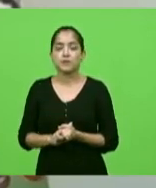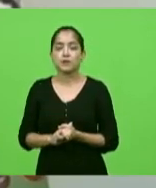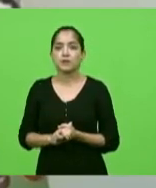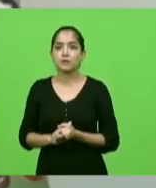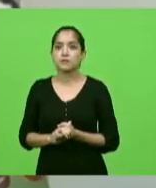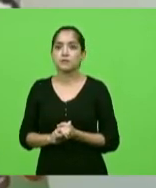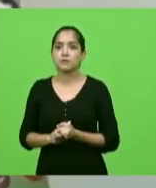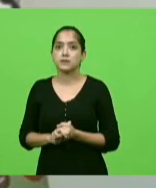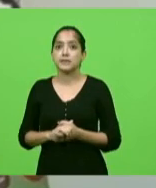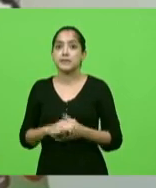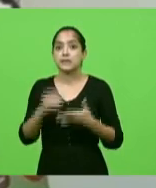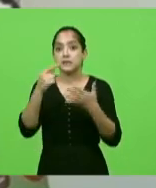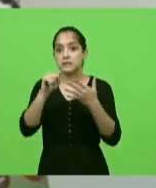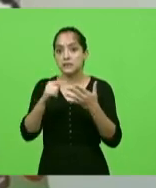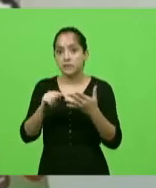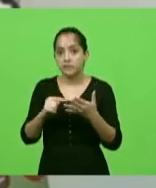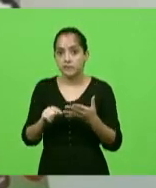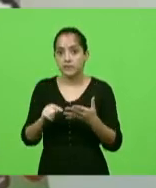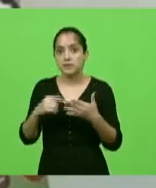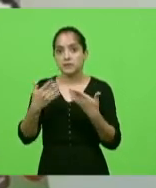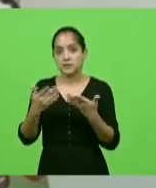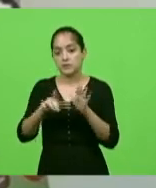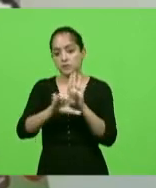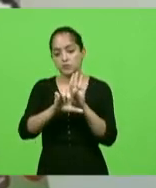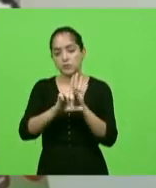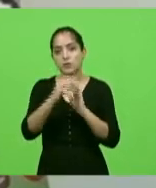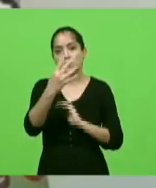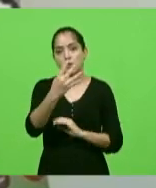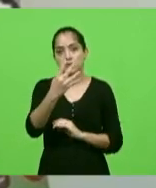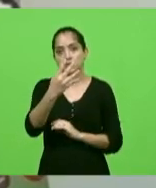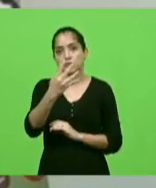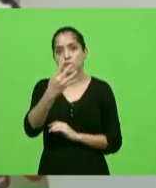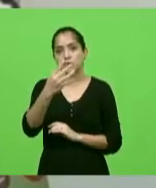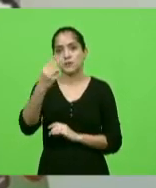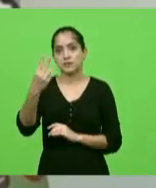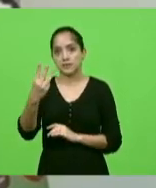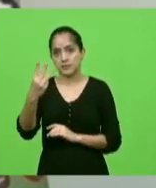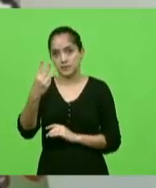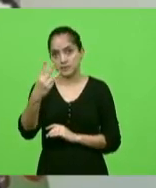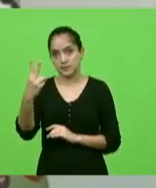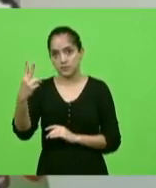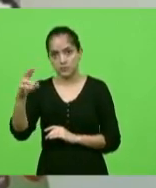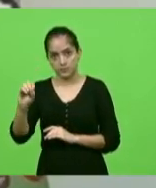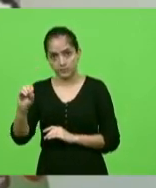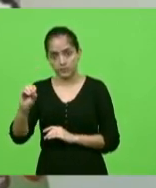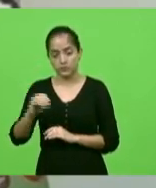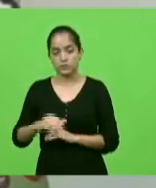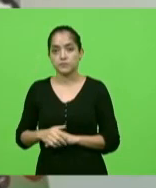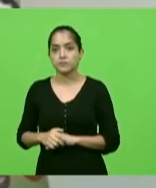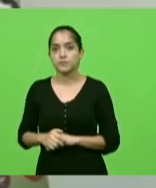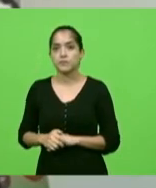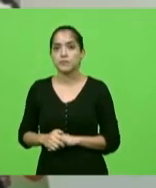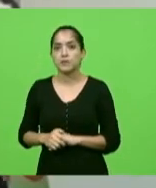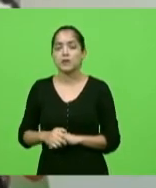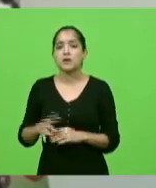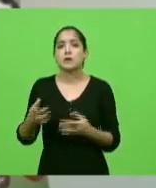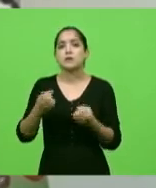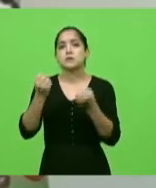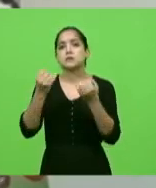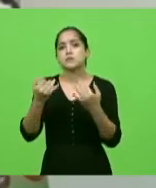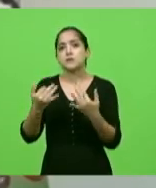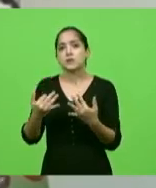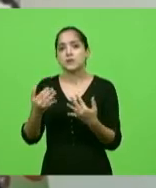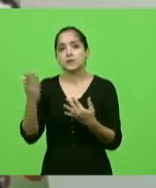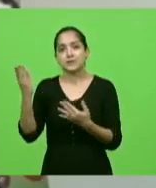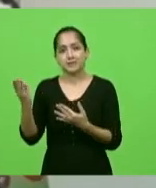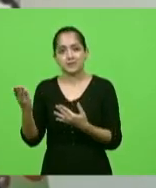colacionar e definir liquidação segundo a lei 4.320 eu quero colocar